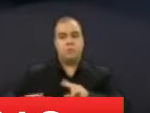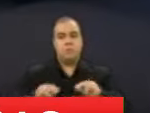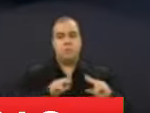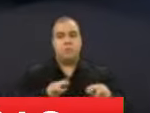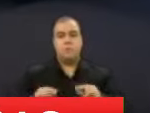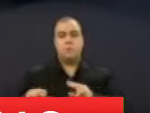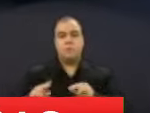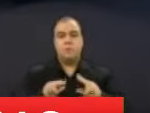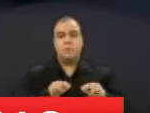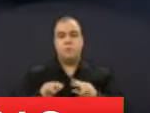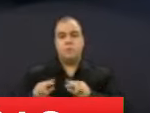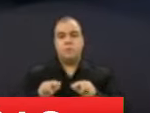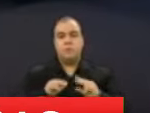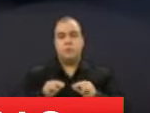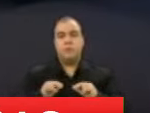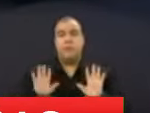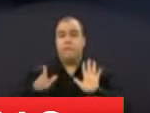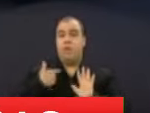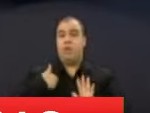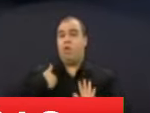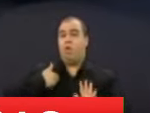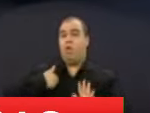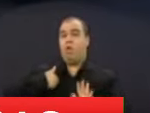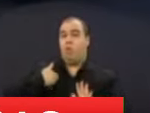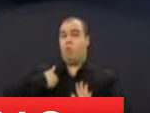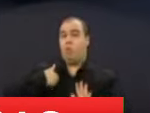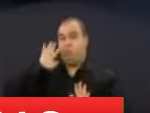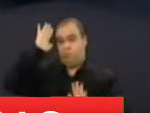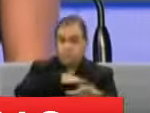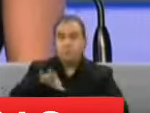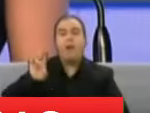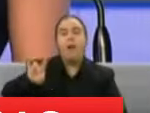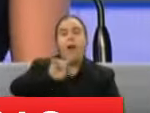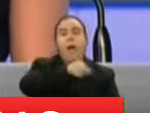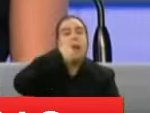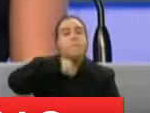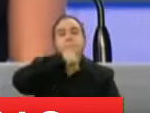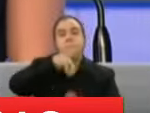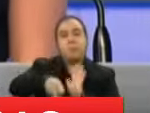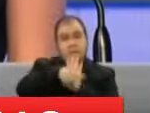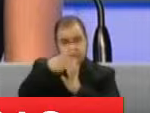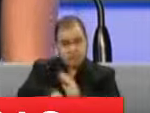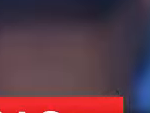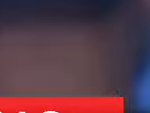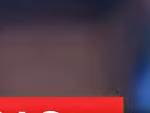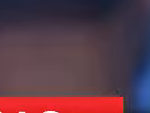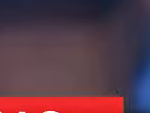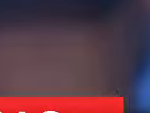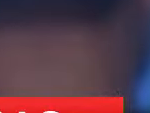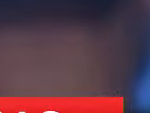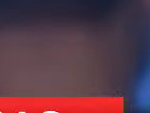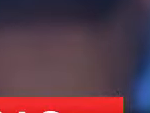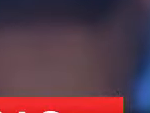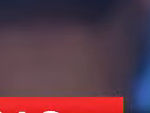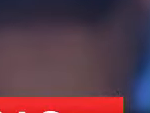de dissidentes que saem da campanha do atual prefeito e migram pro lado do Marsal especialmente aqueles mais bolsonaristas